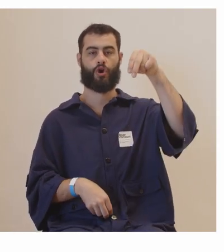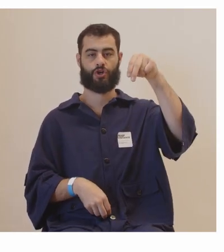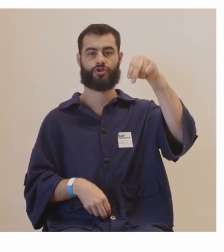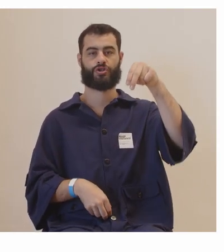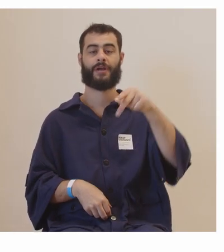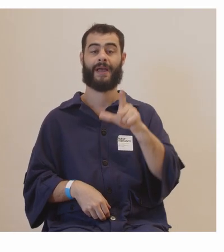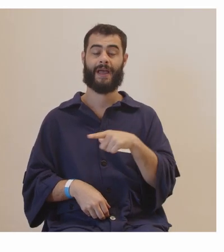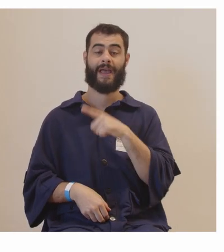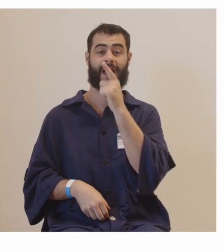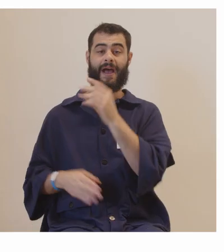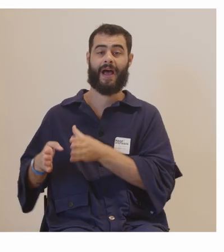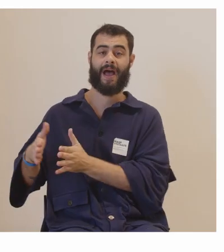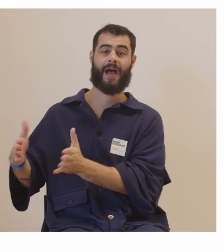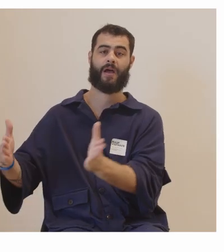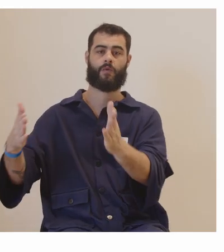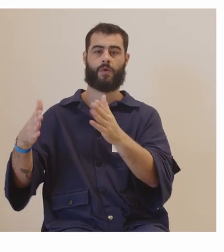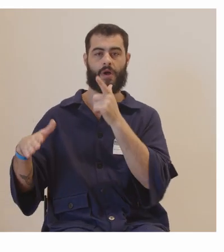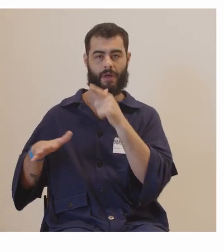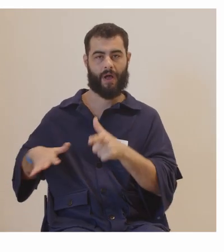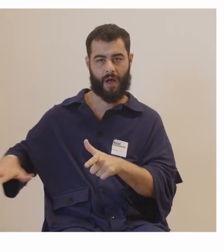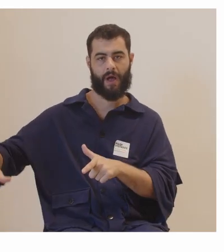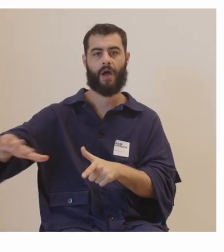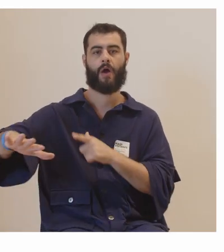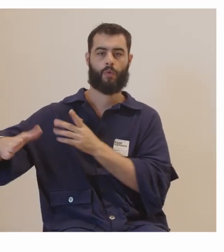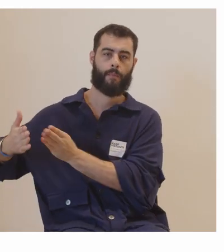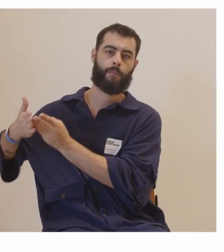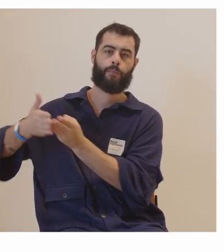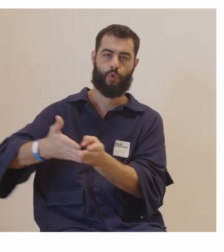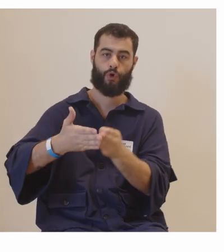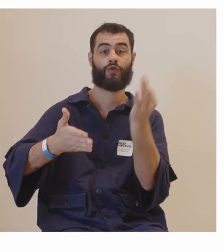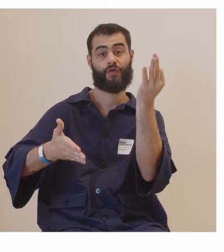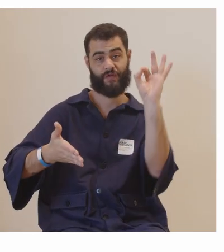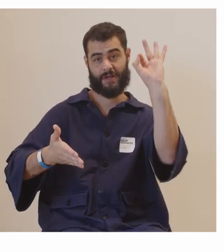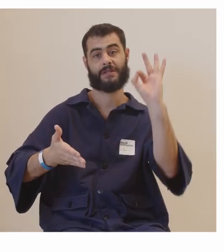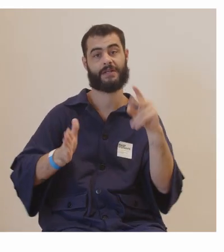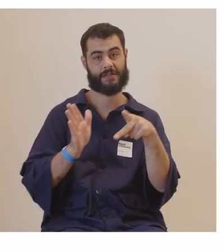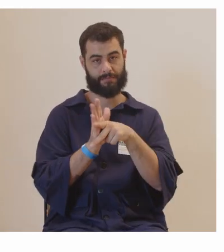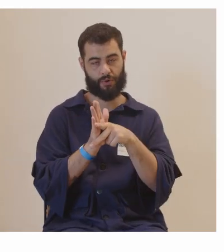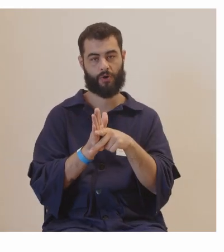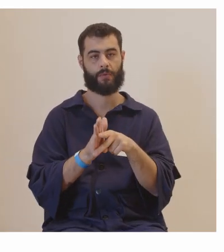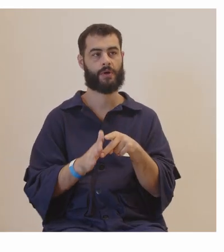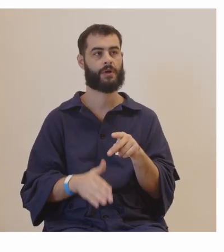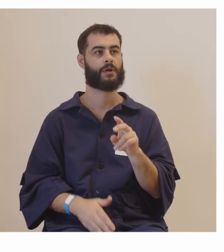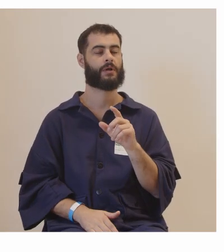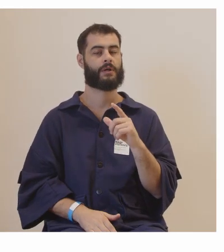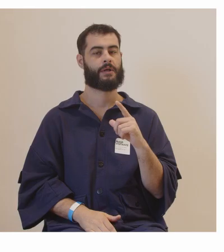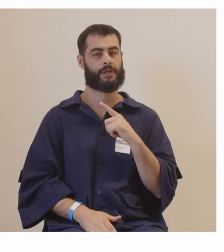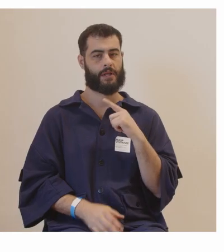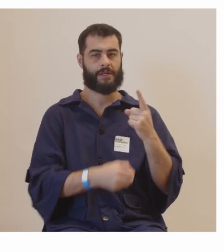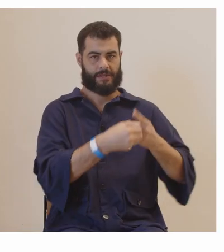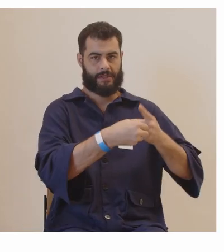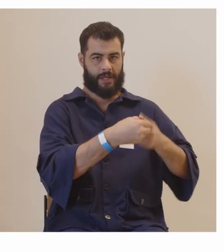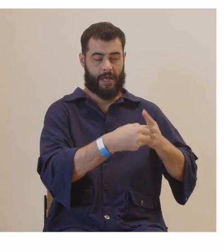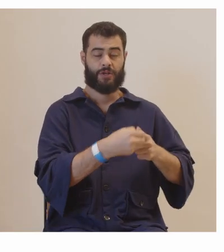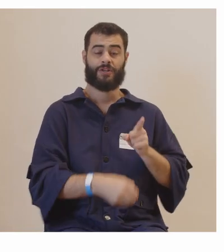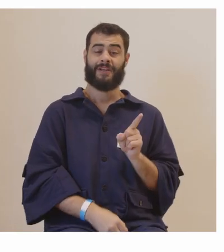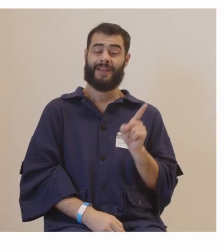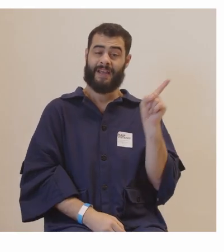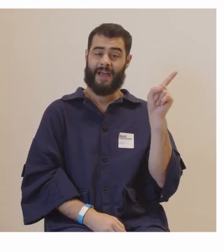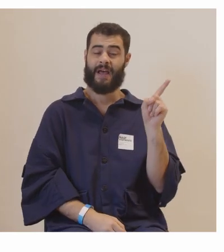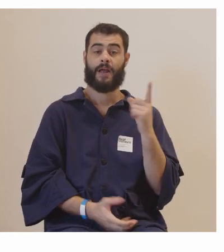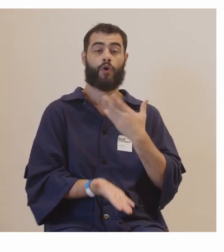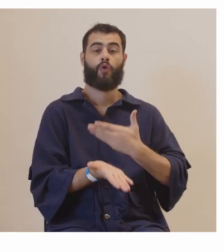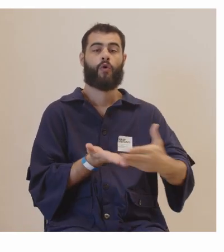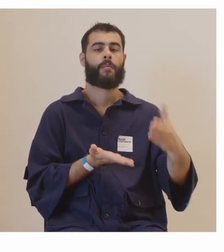portuária, um grande porto comercial francês naquele momento, que é Le Havre, aonde ele começa